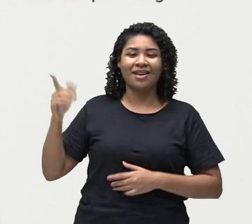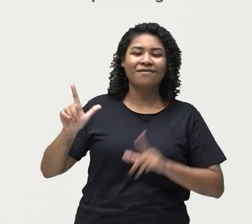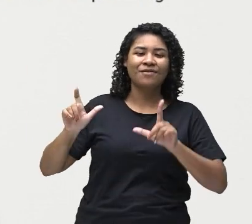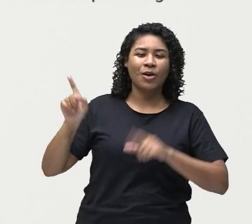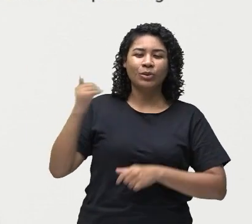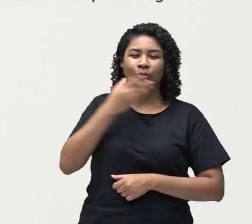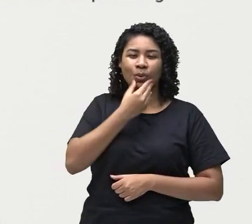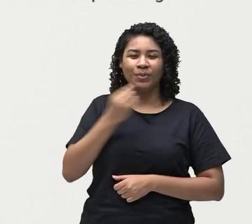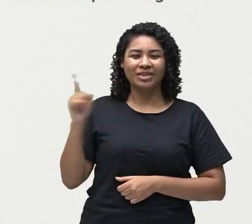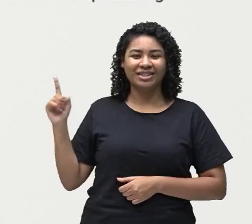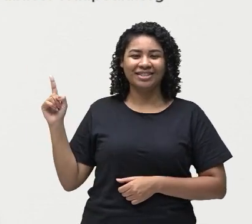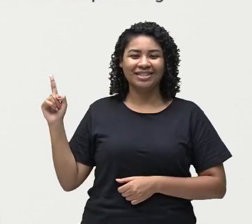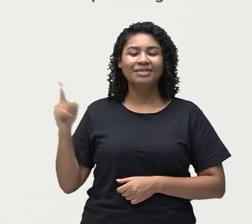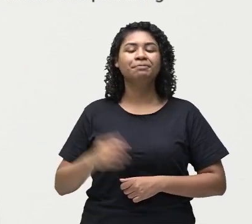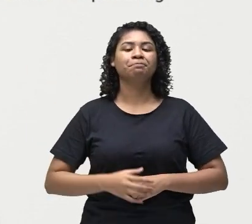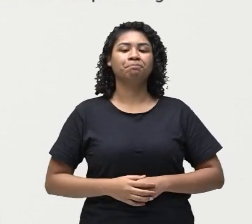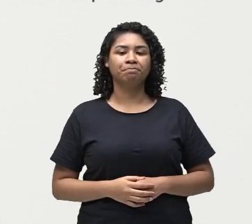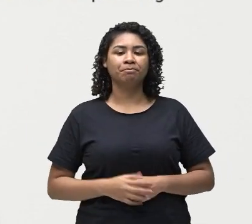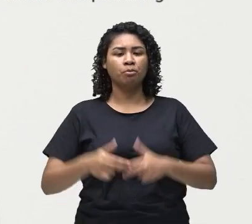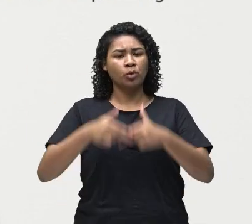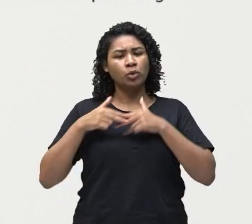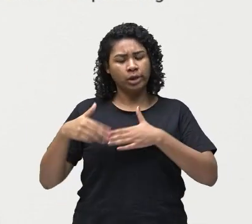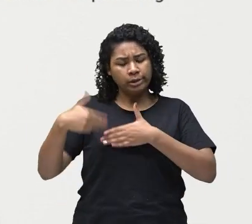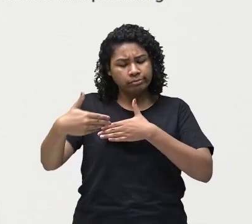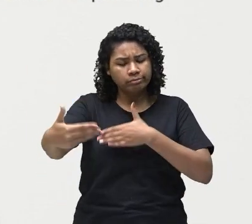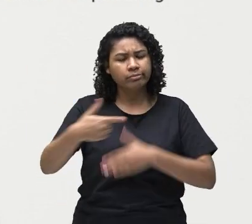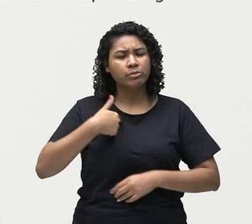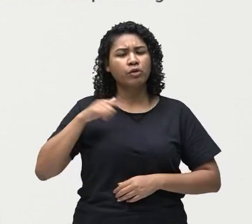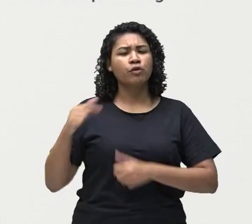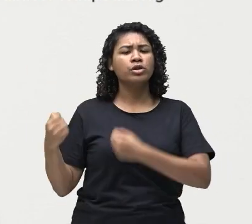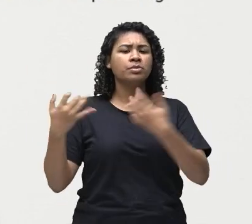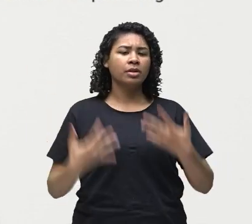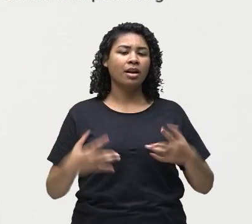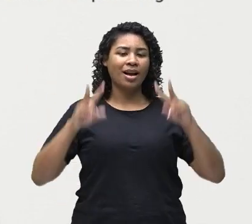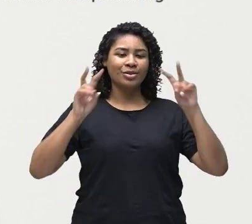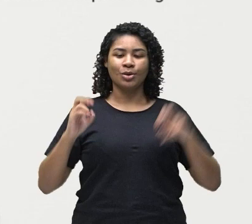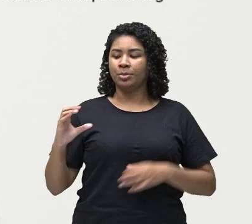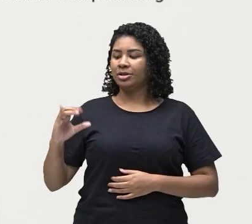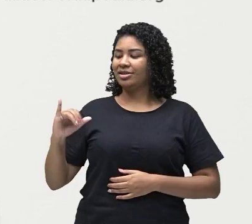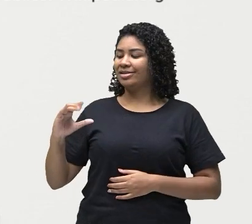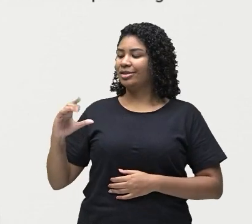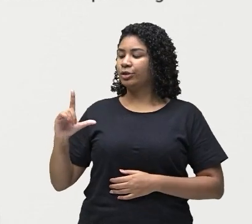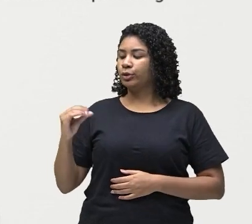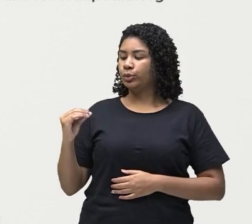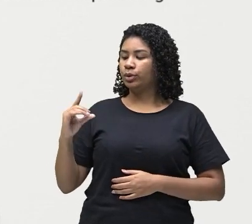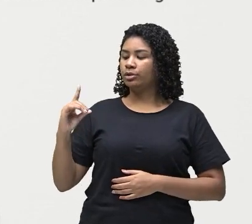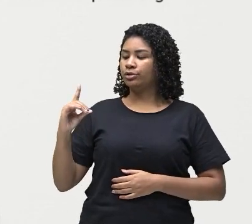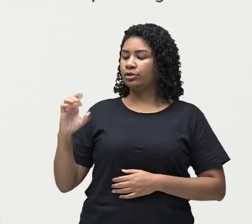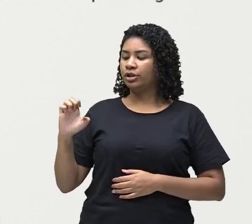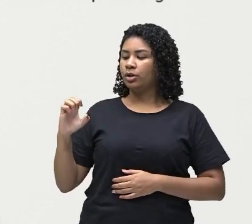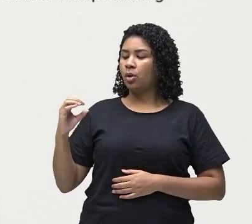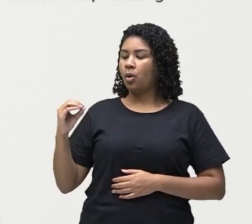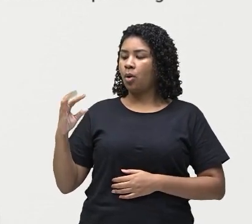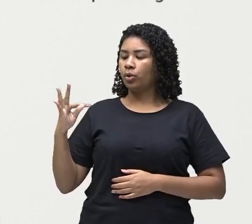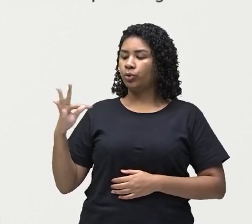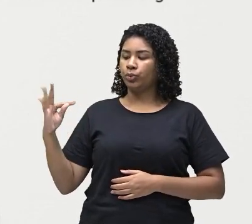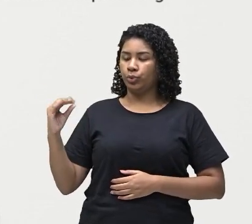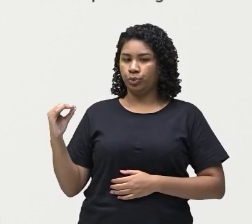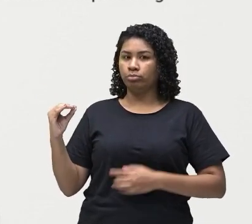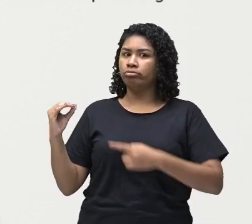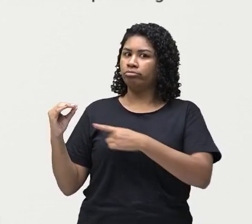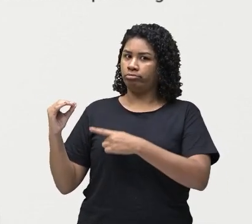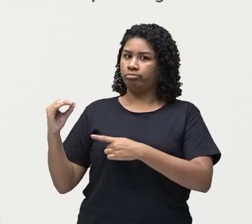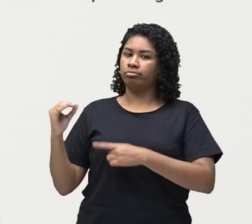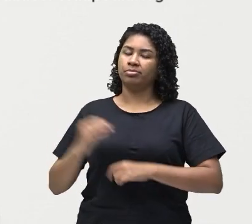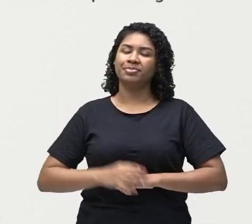Nicolas Otto e a gente vai falar bastante sobre o ciclo de oto que está relacionado a combustão de quatro